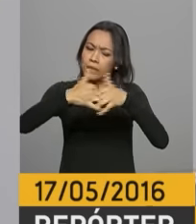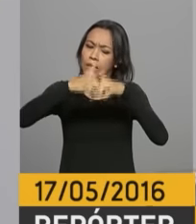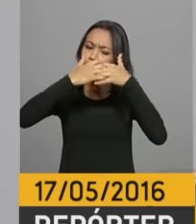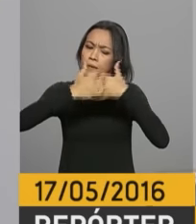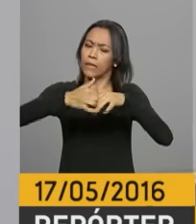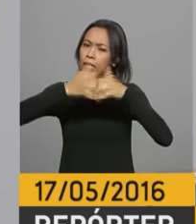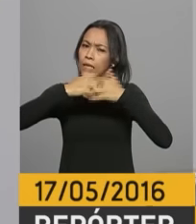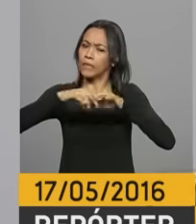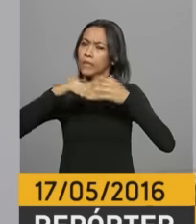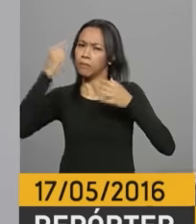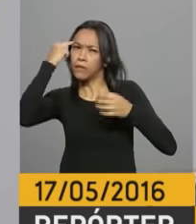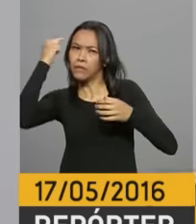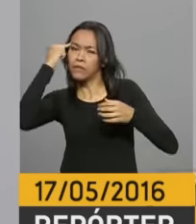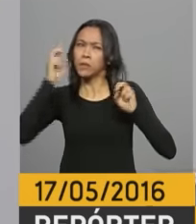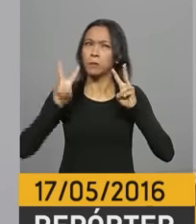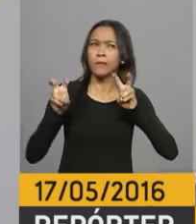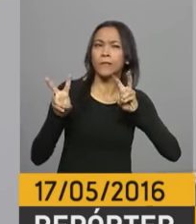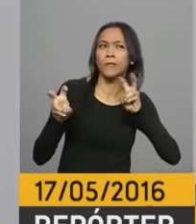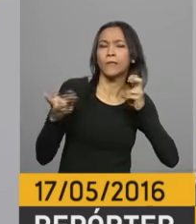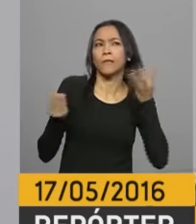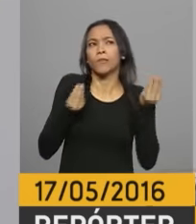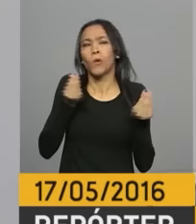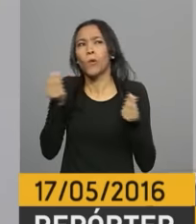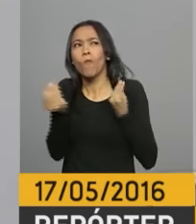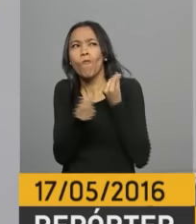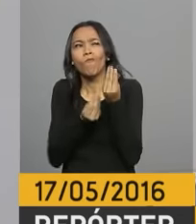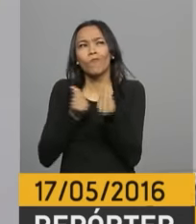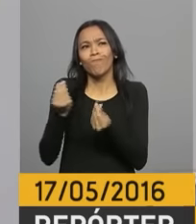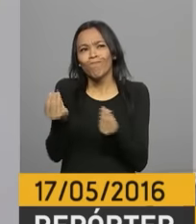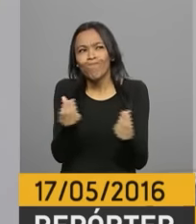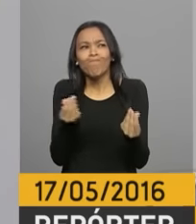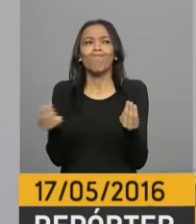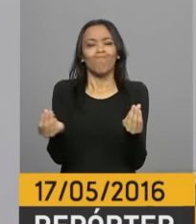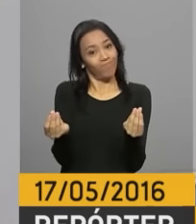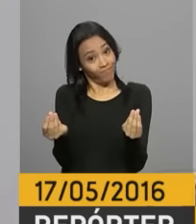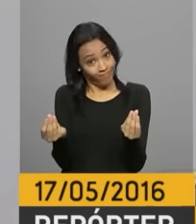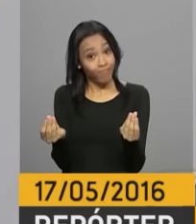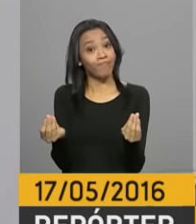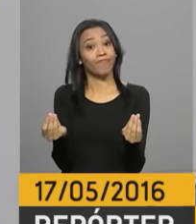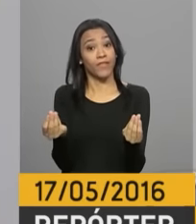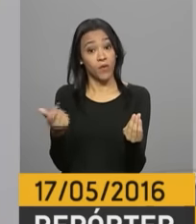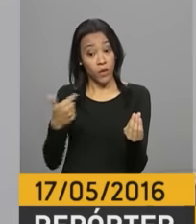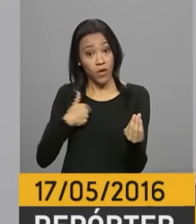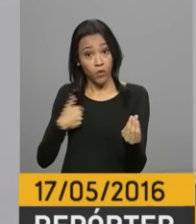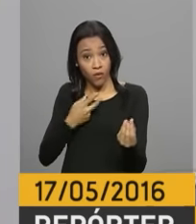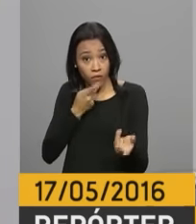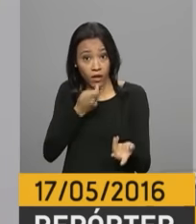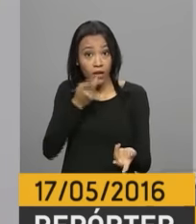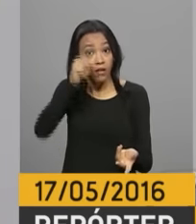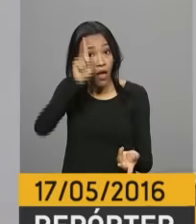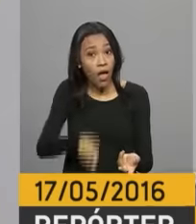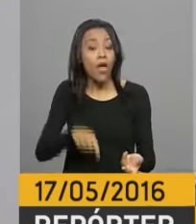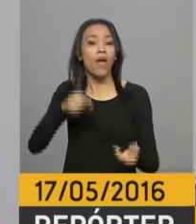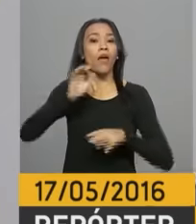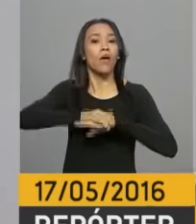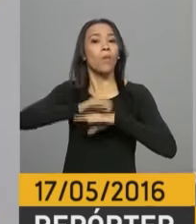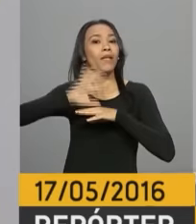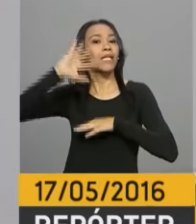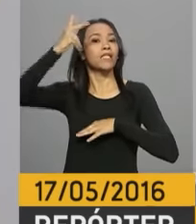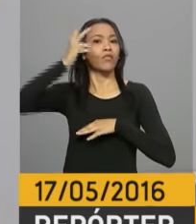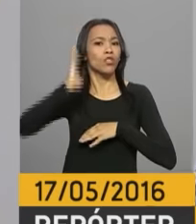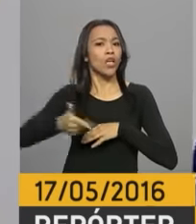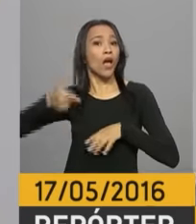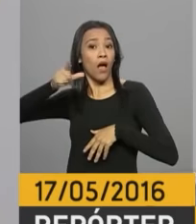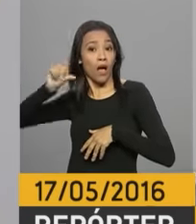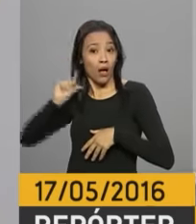no devido tempo. Quer dizer, o que eu estou fazendo é uma decisão que está já amadurecida